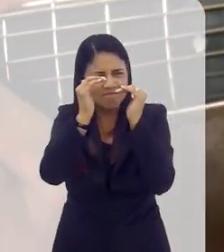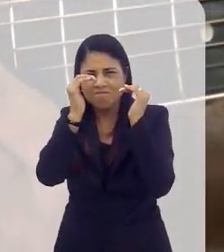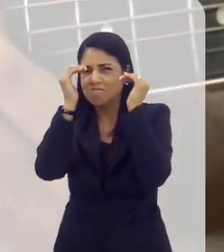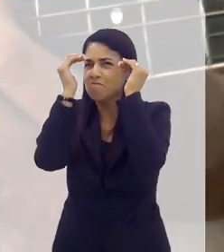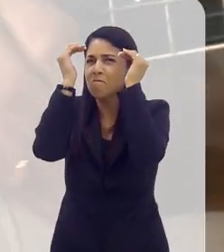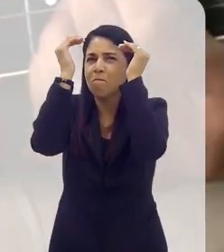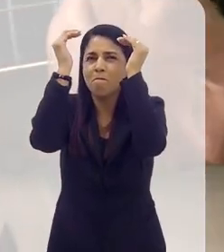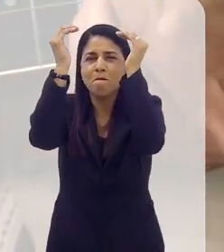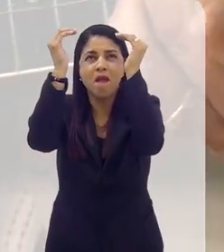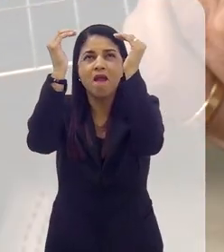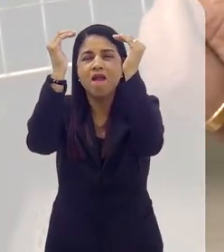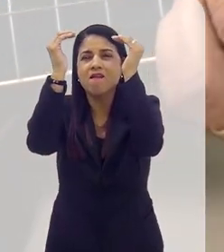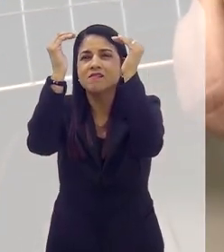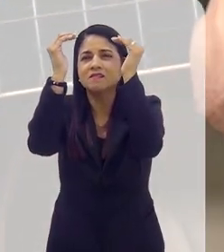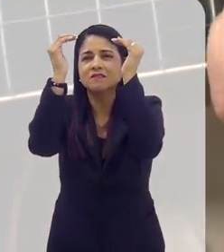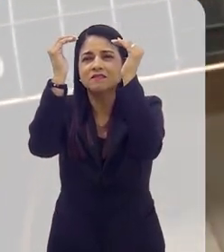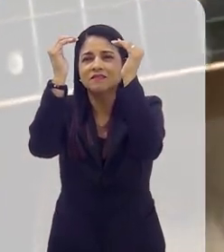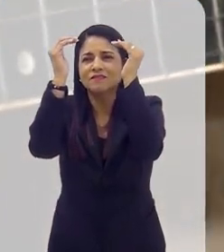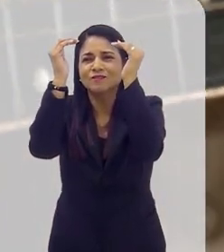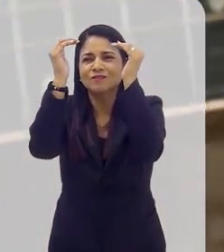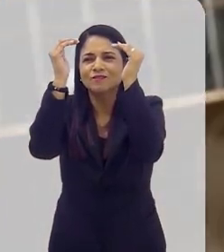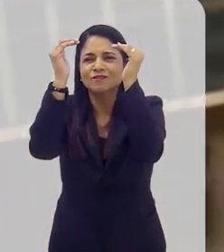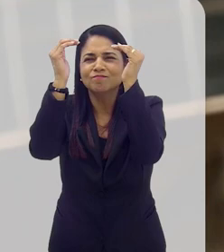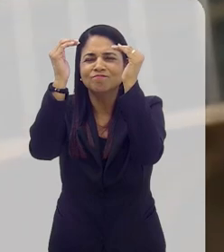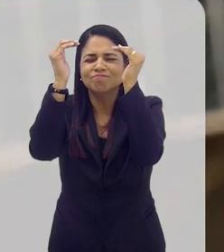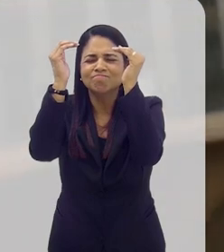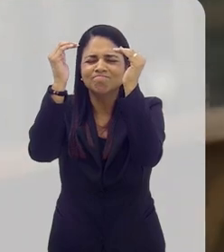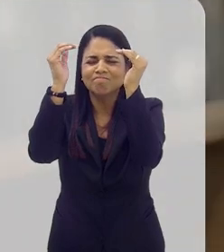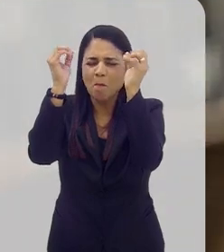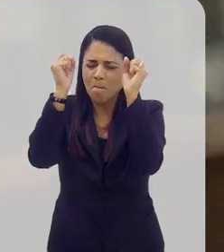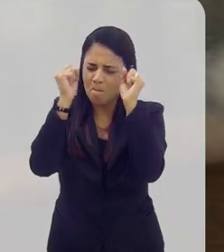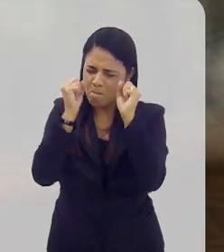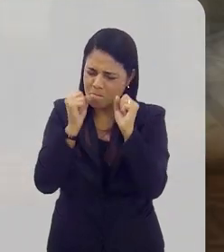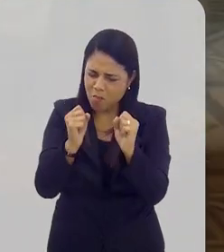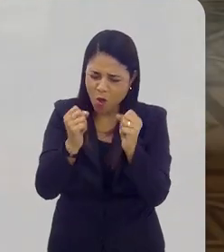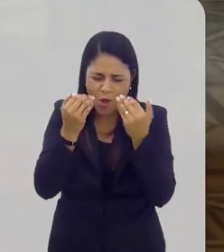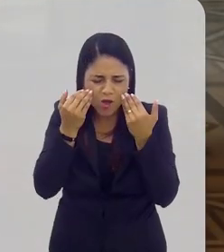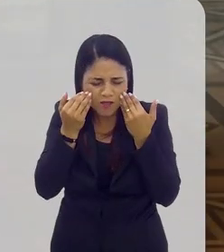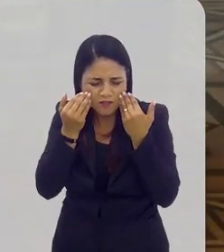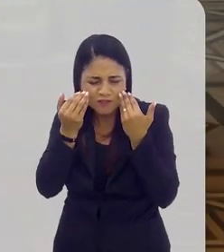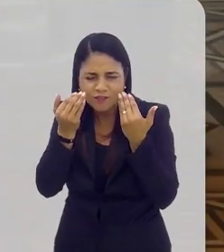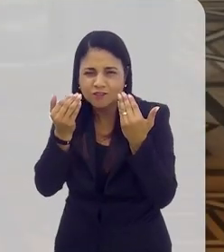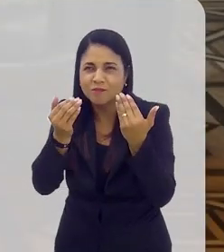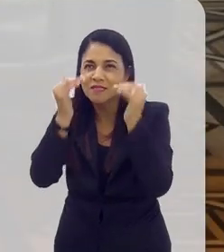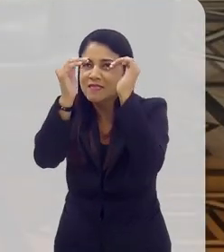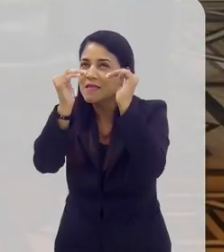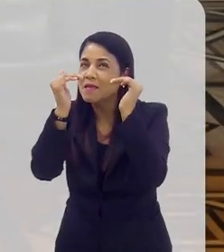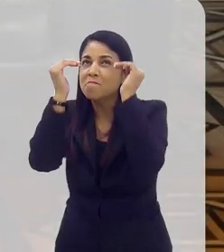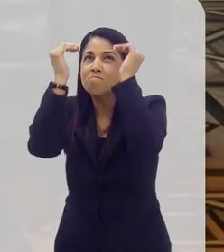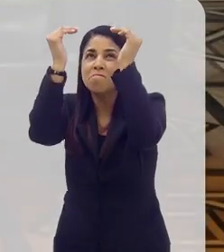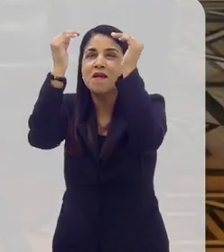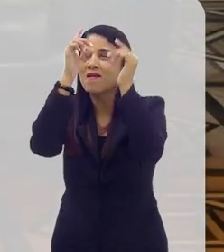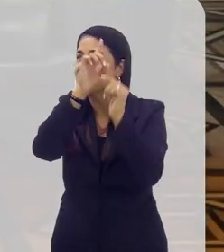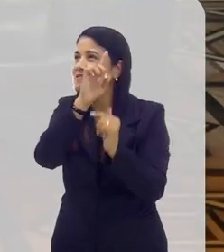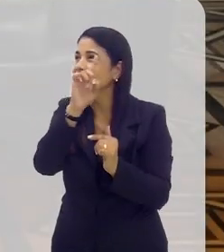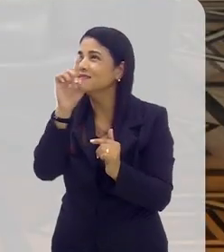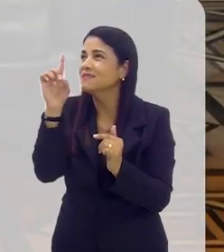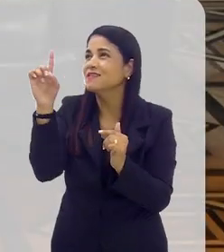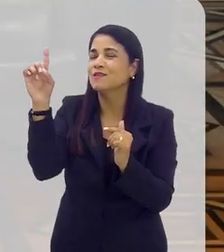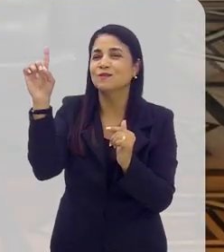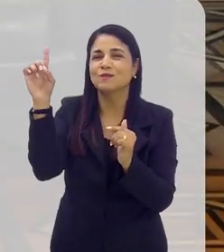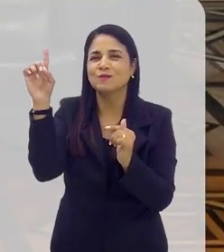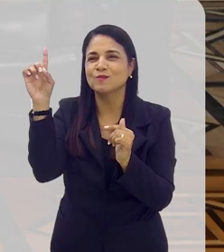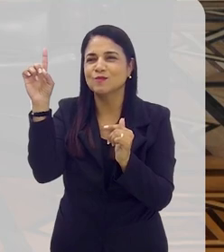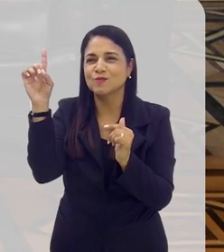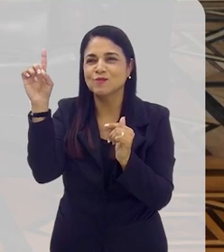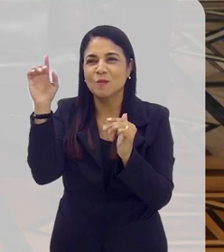mais do que eu possa imaginar. És muito mais do que eu